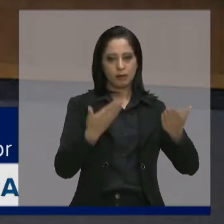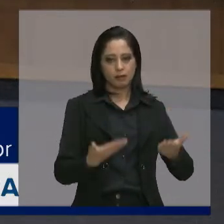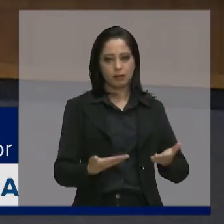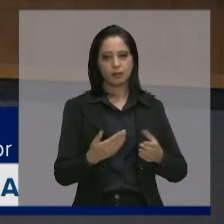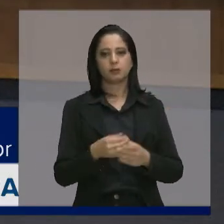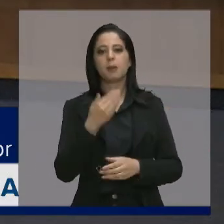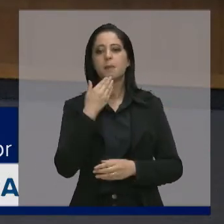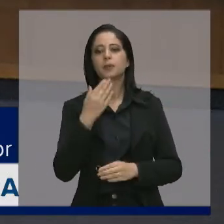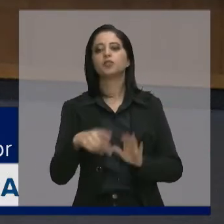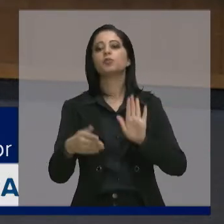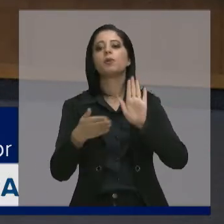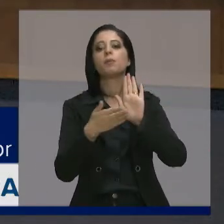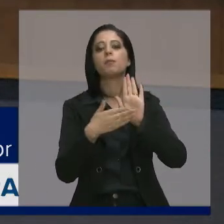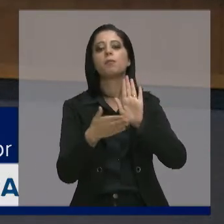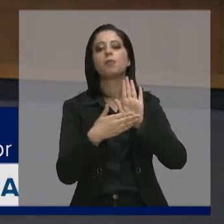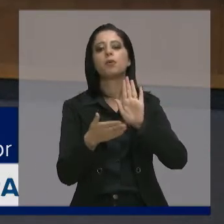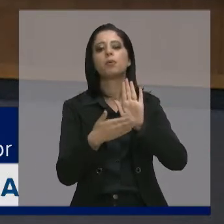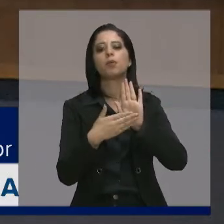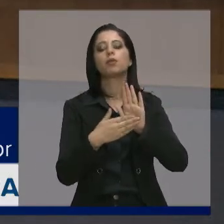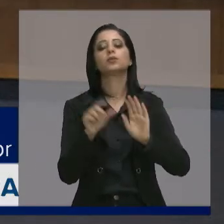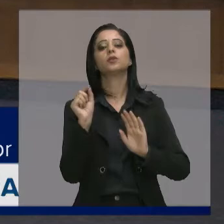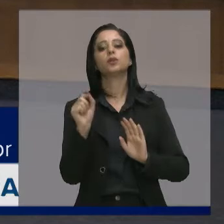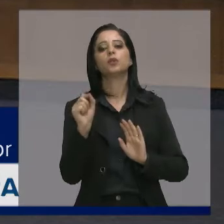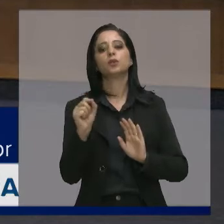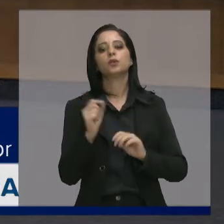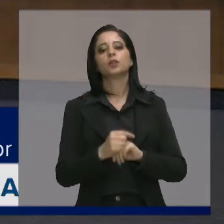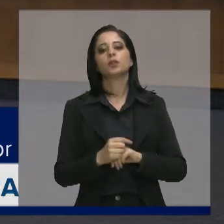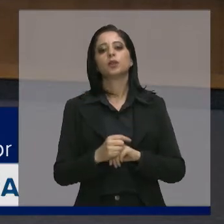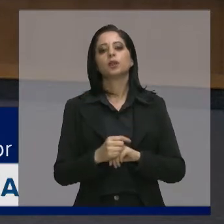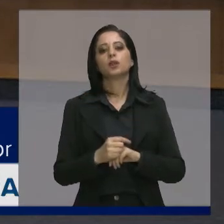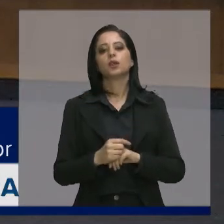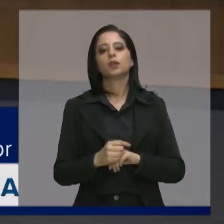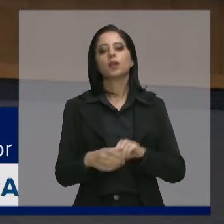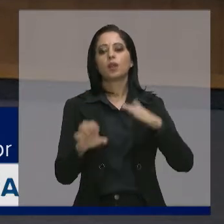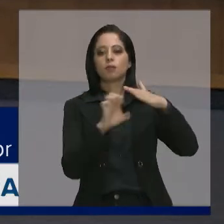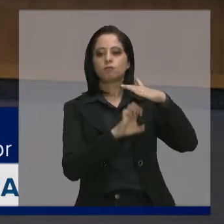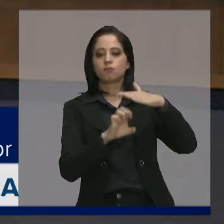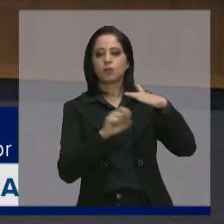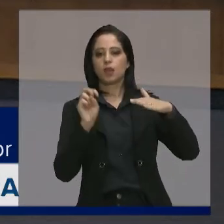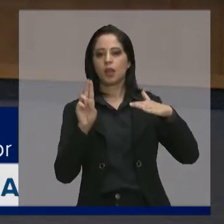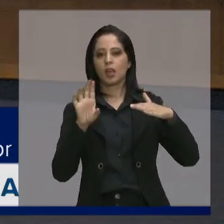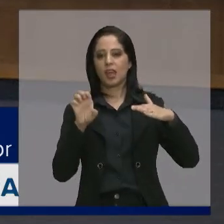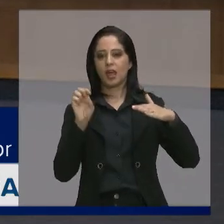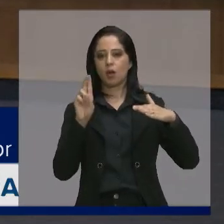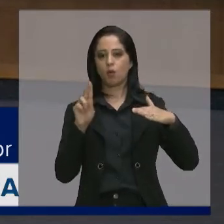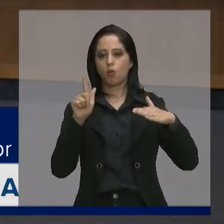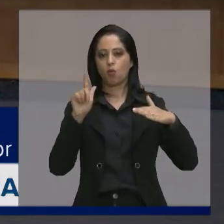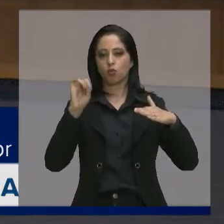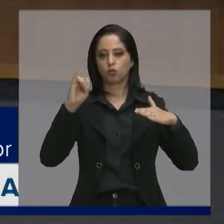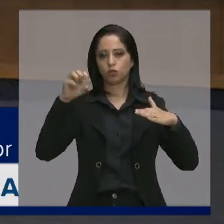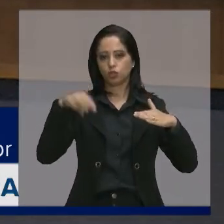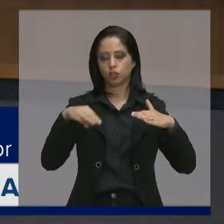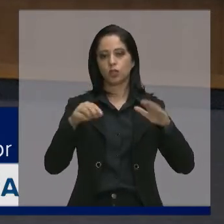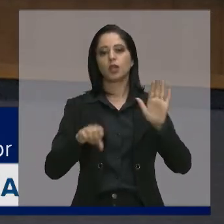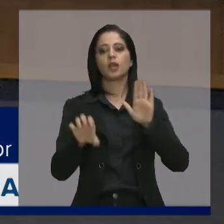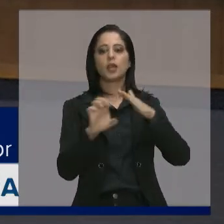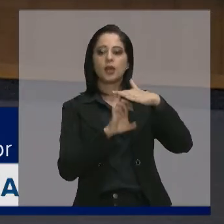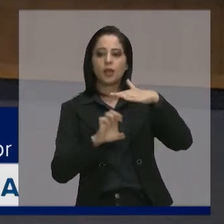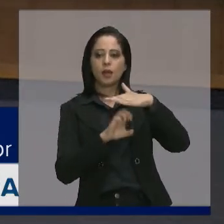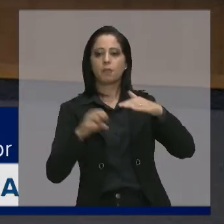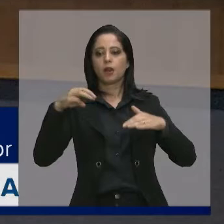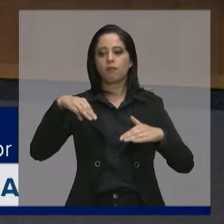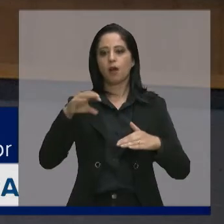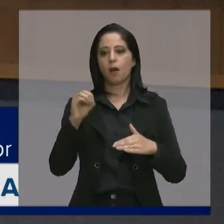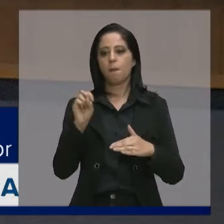nenhuma proposta, mas quero aqui registrar, a fábrica Eugin e a fábrica Movit. As duas